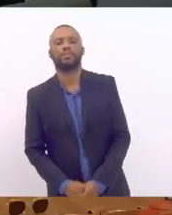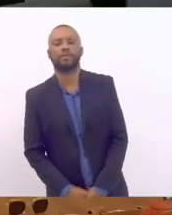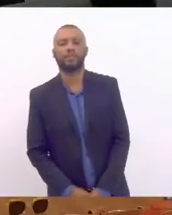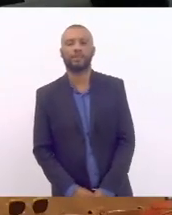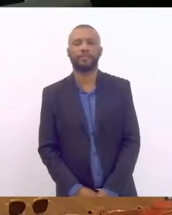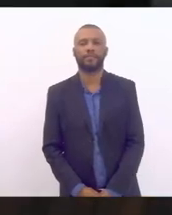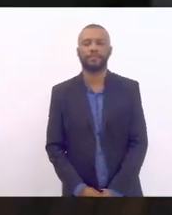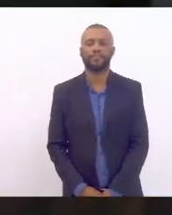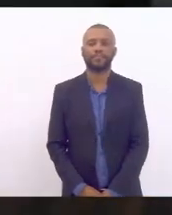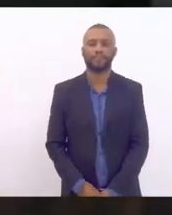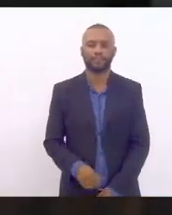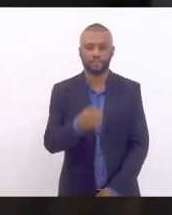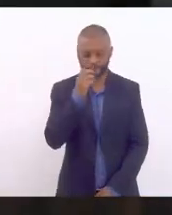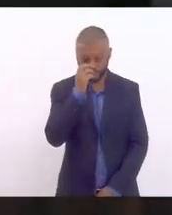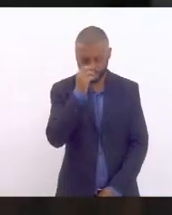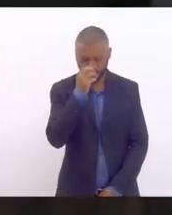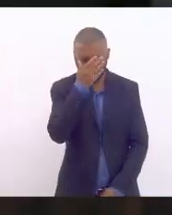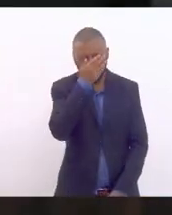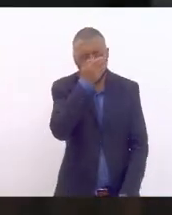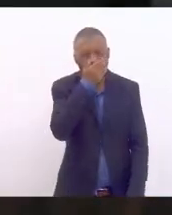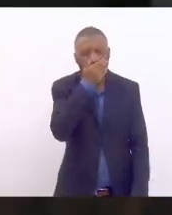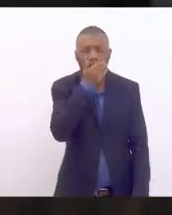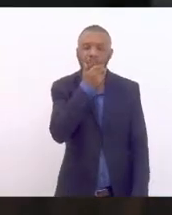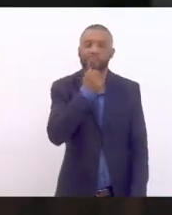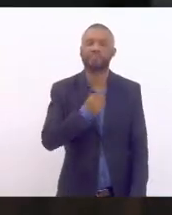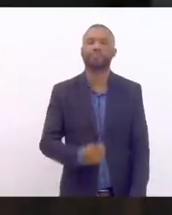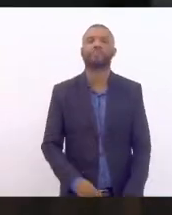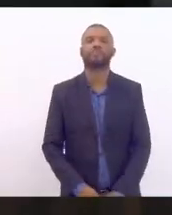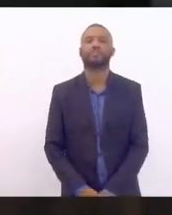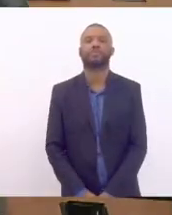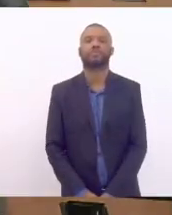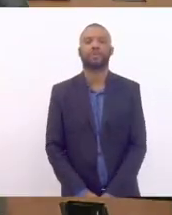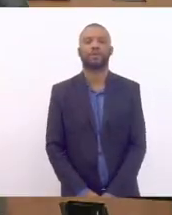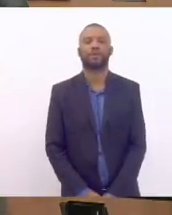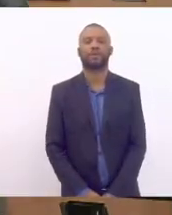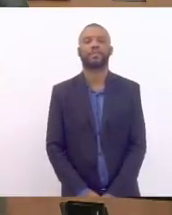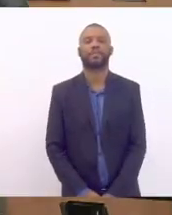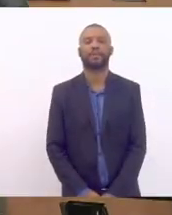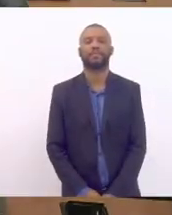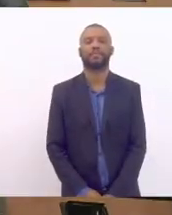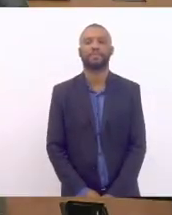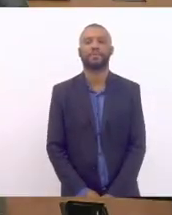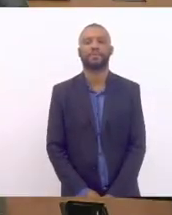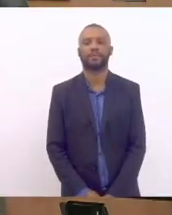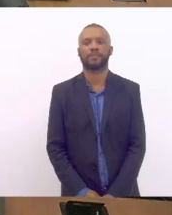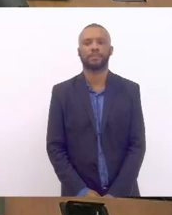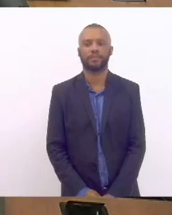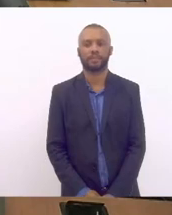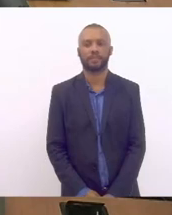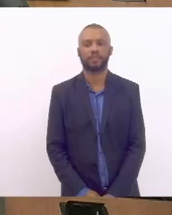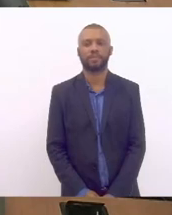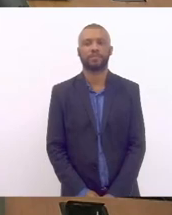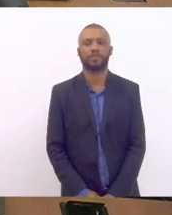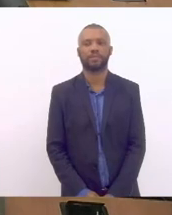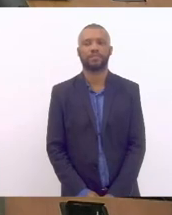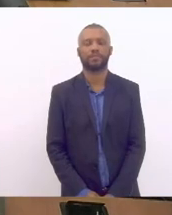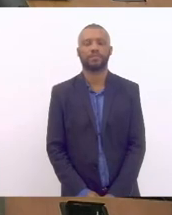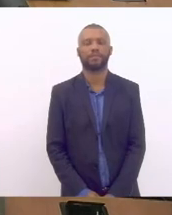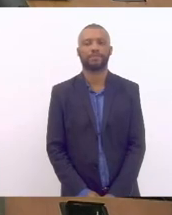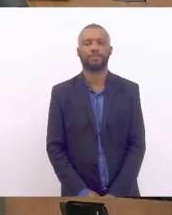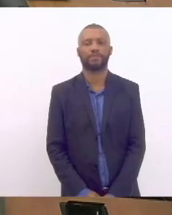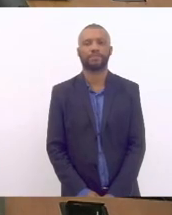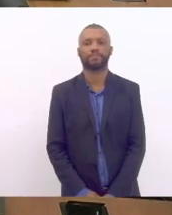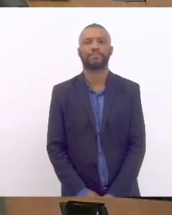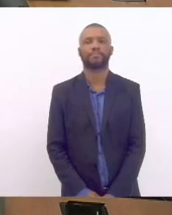Oi Natália para presentes A Tribuna da direta OK obrigada são